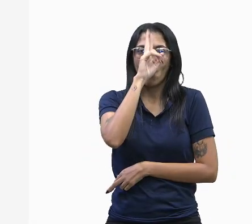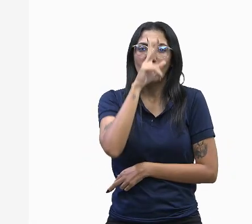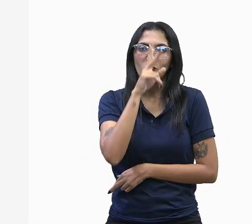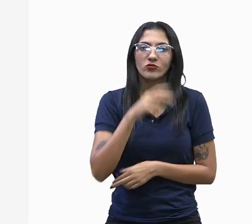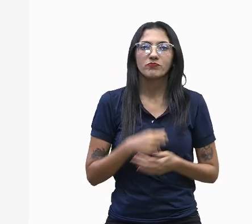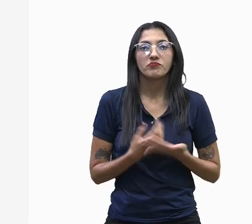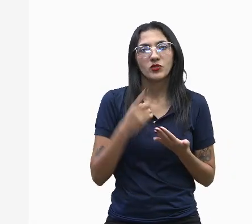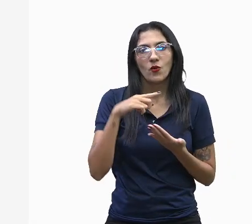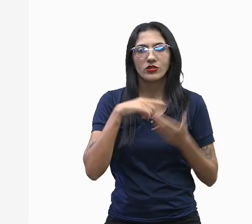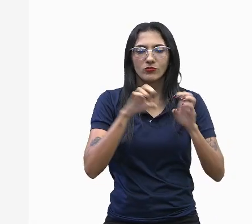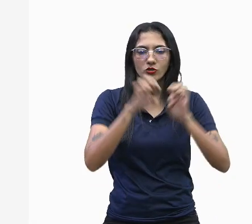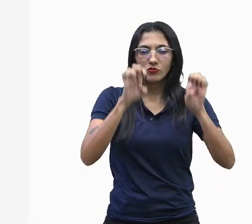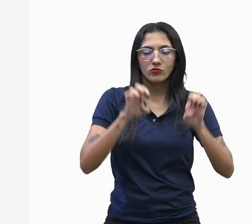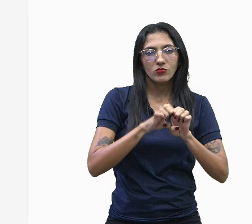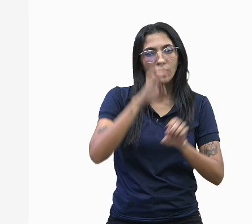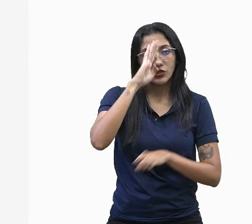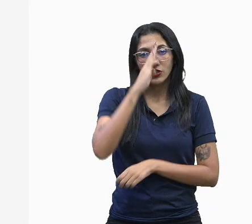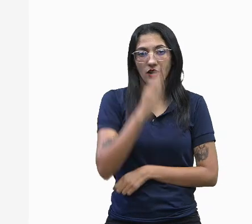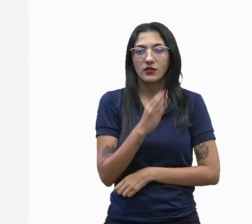estrutura direta.